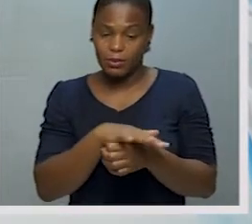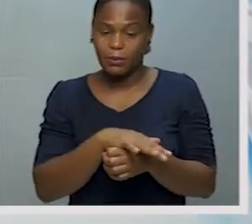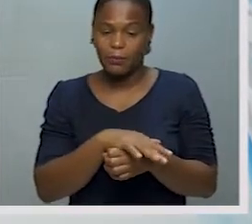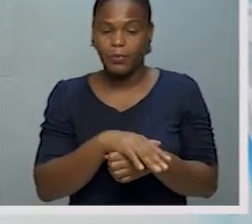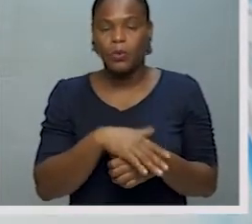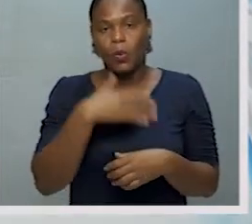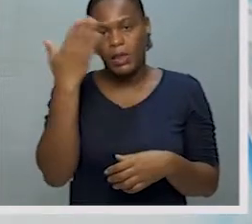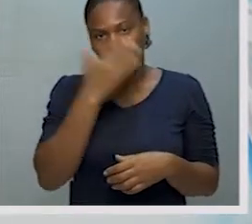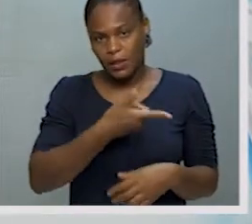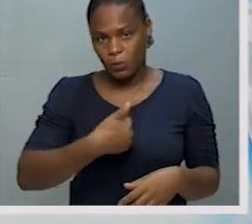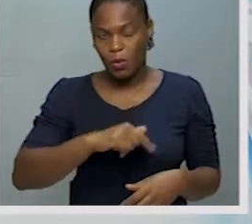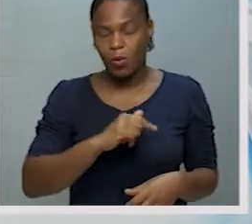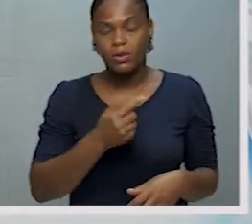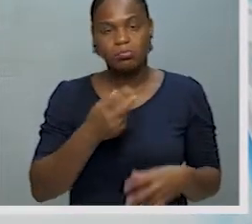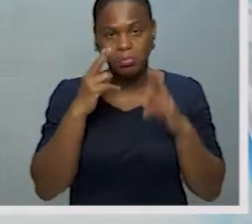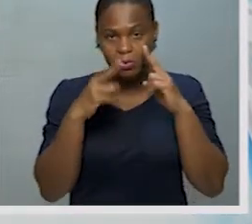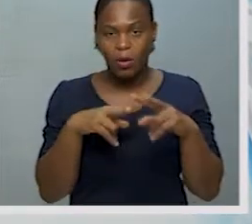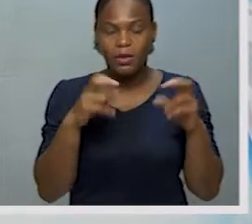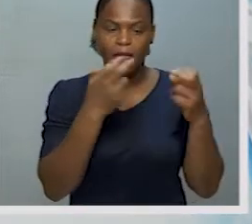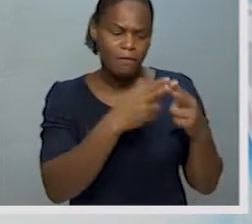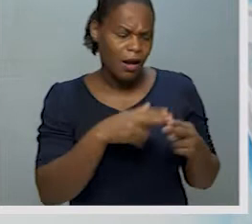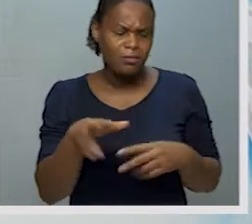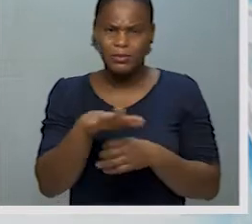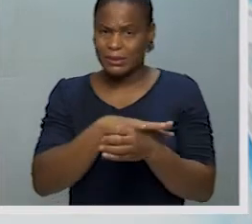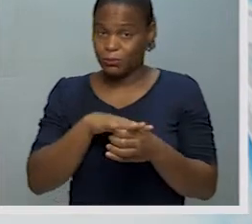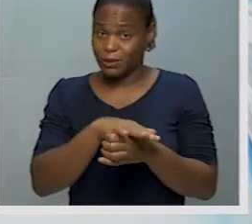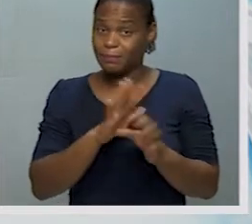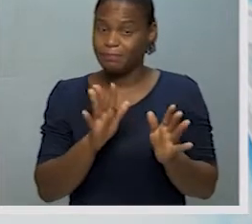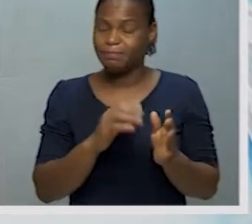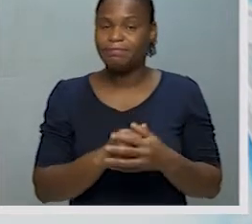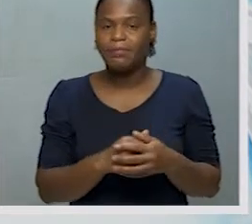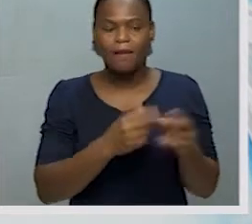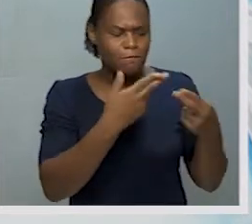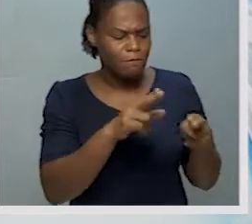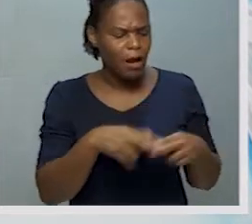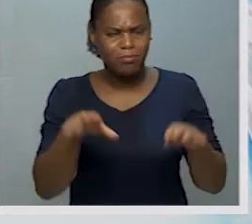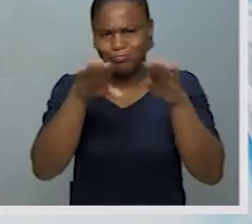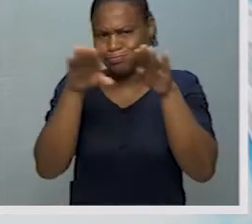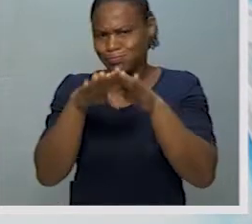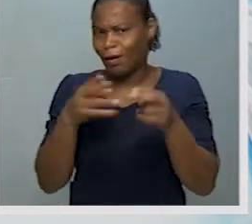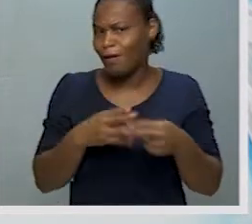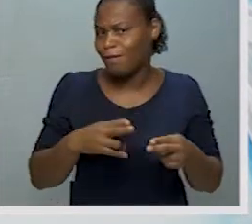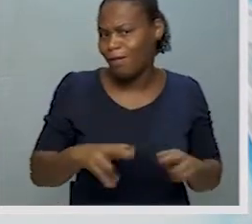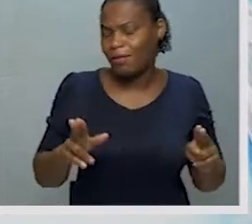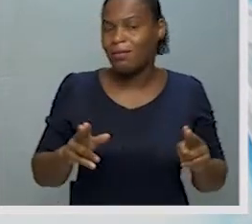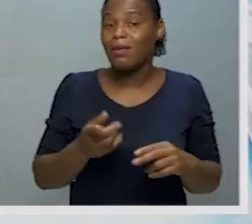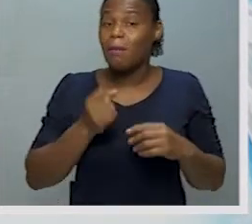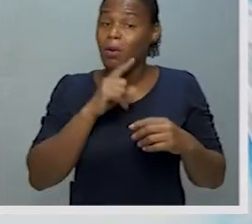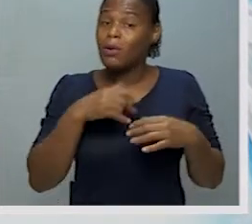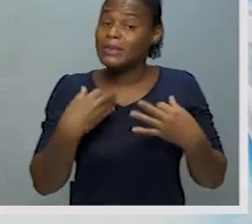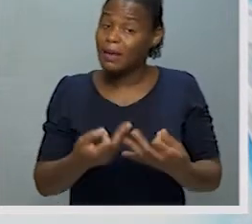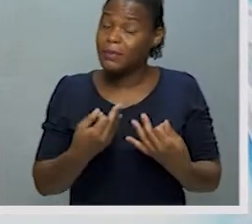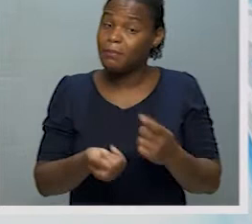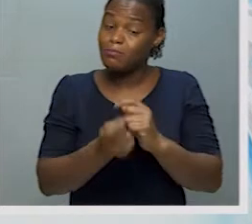Situações, no nosso dia a dia, nós encontramos várias situações, a vários níveis. E podemos